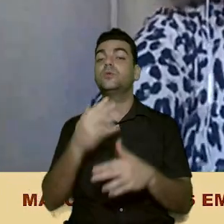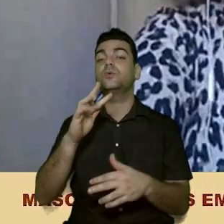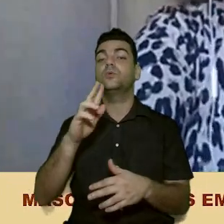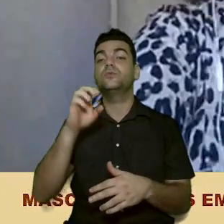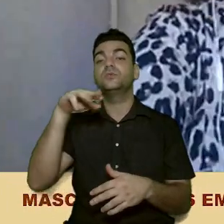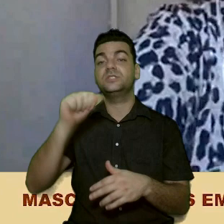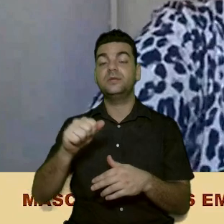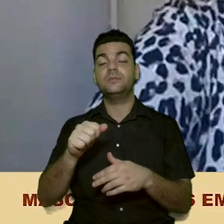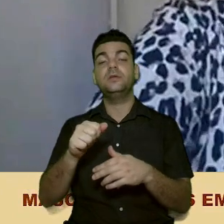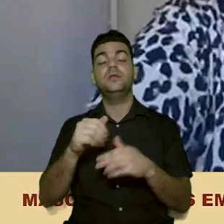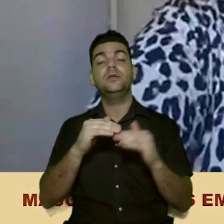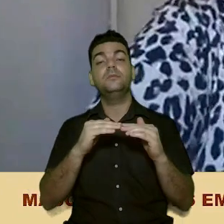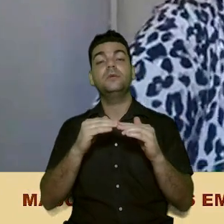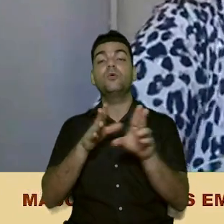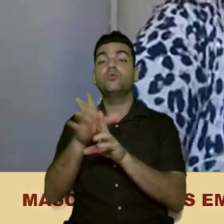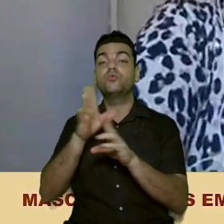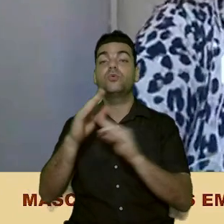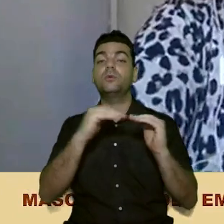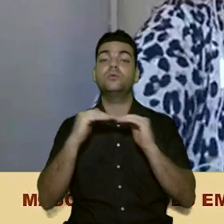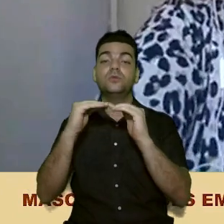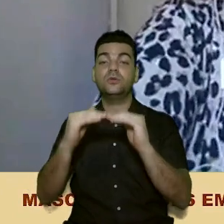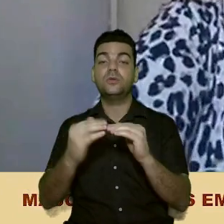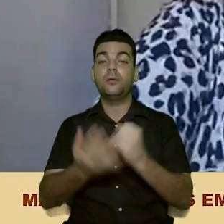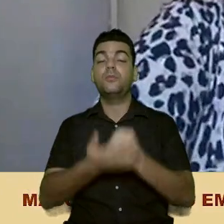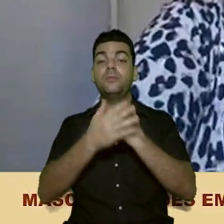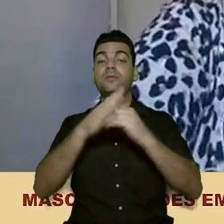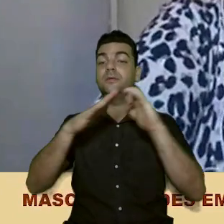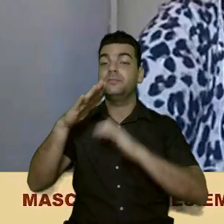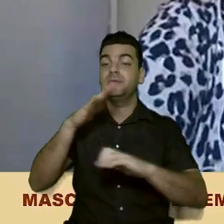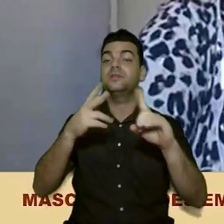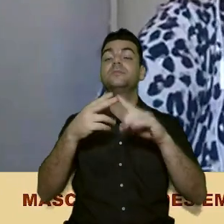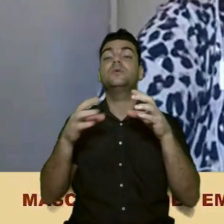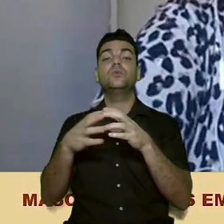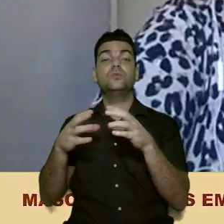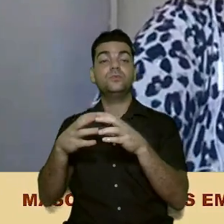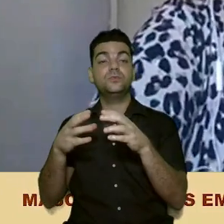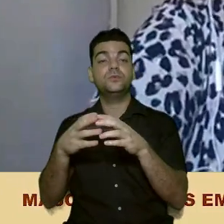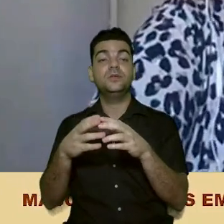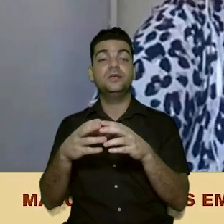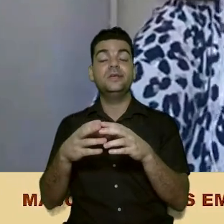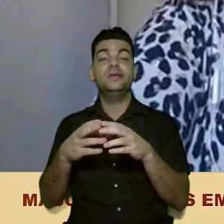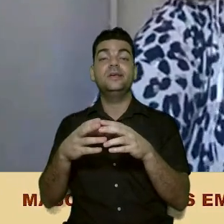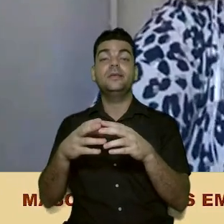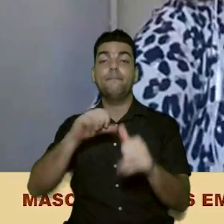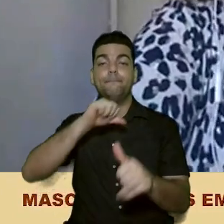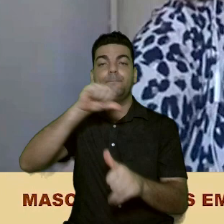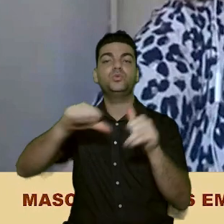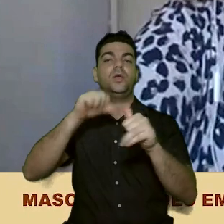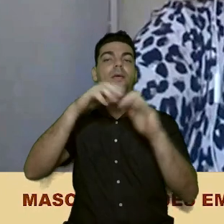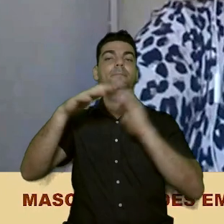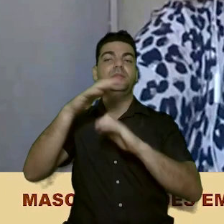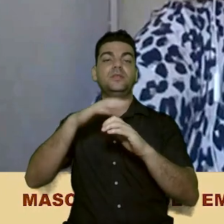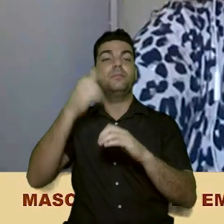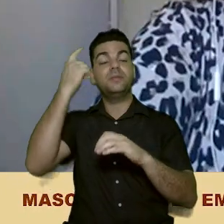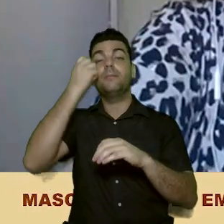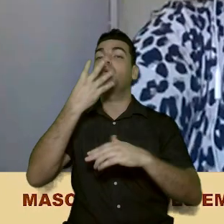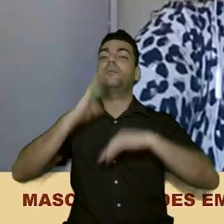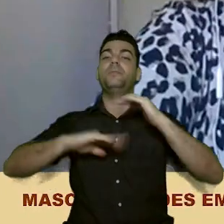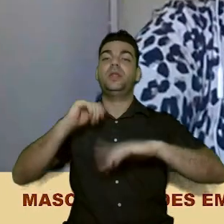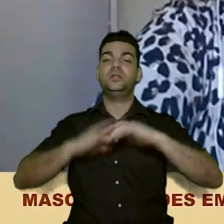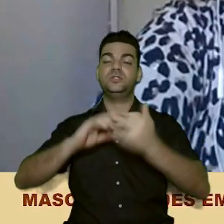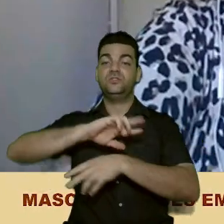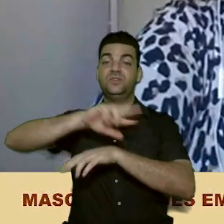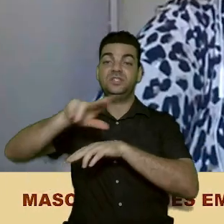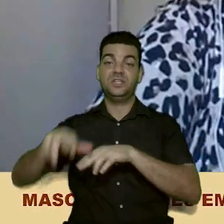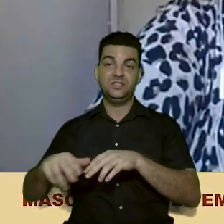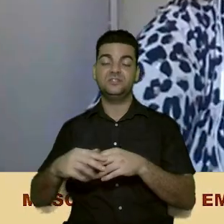Consultoria em Equidade, que oferece apoio técnico para empresas e organizações realizarem transformações e adotarem boas práticas de